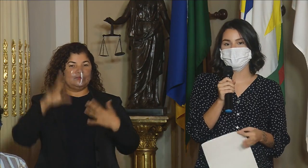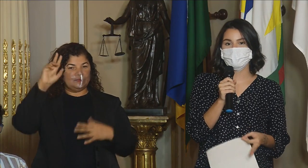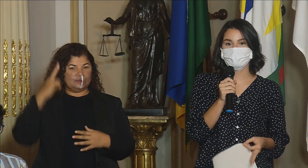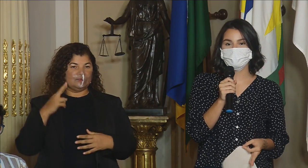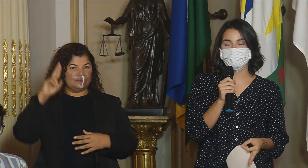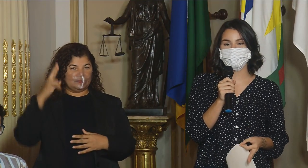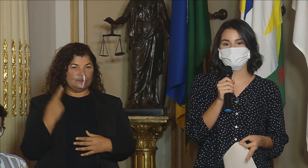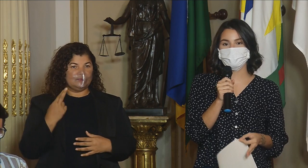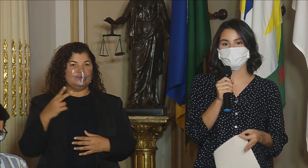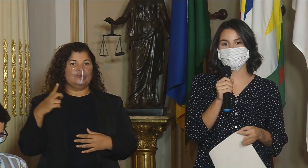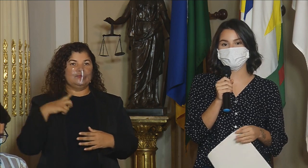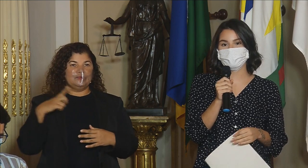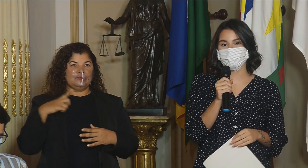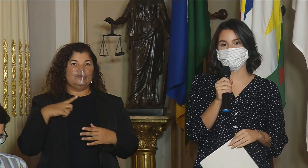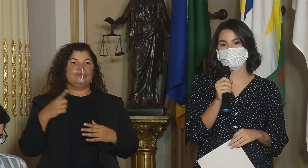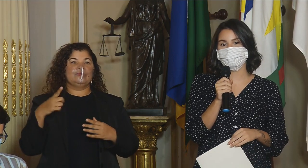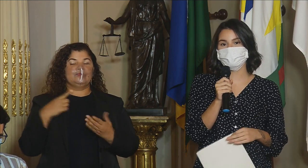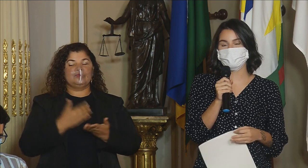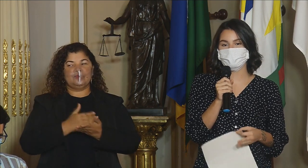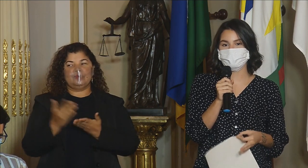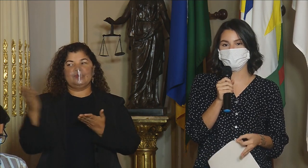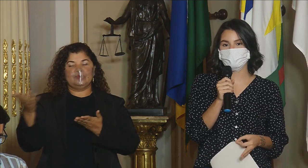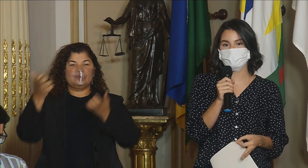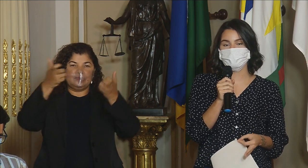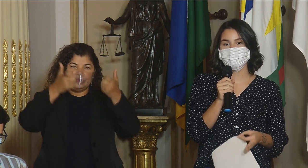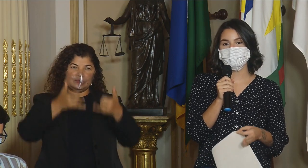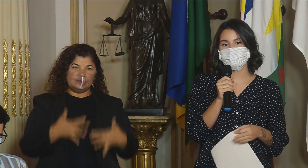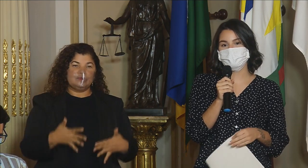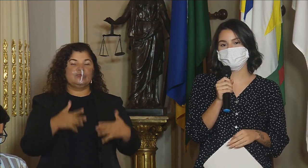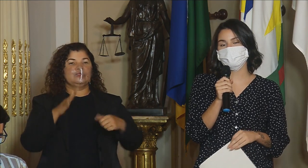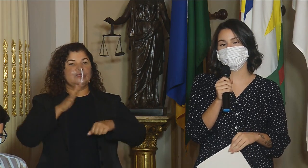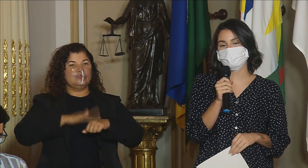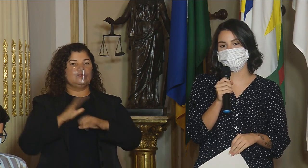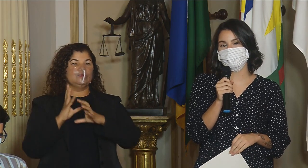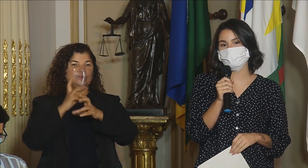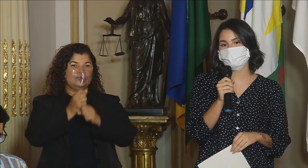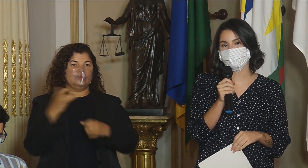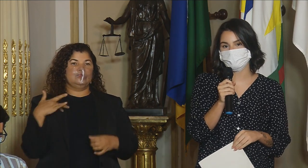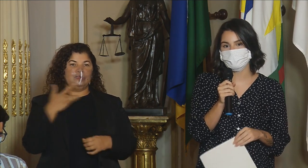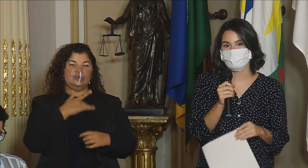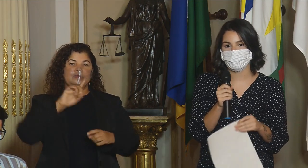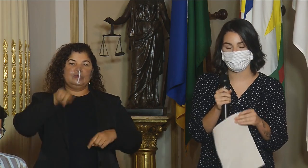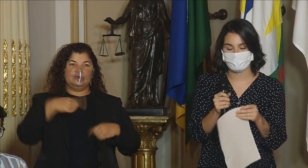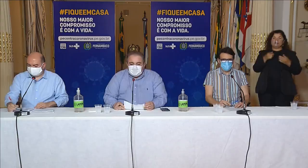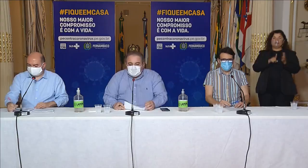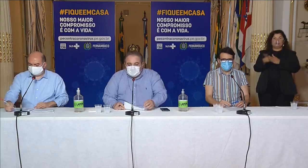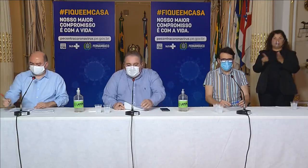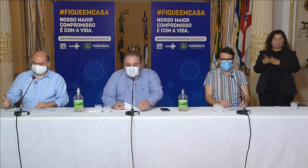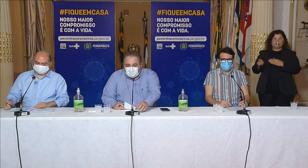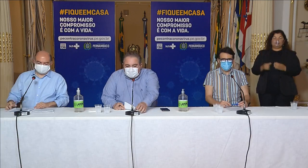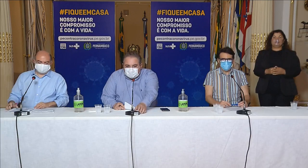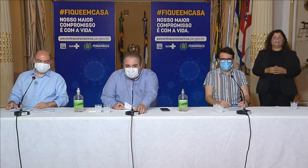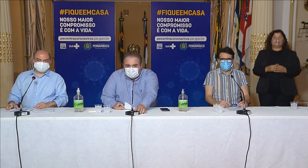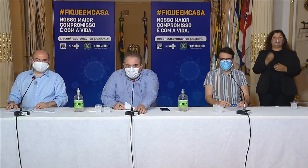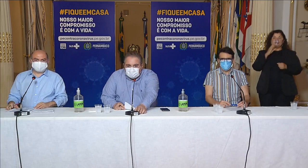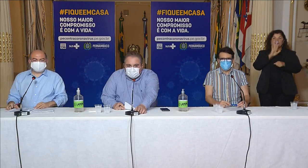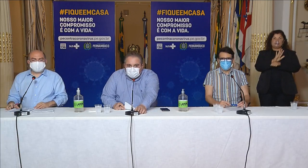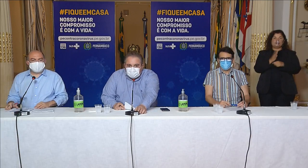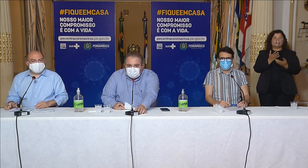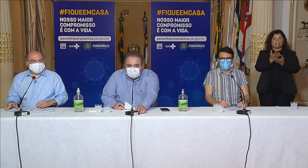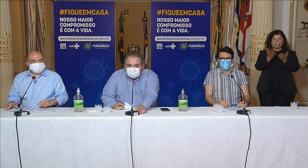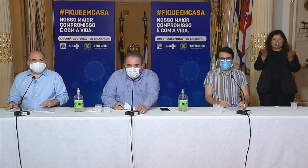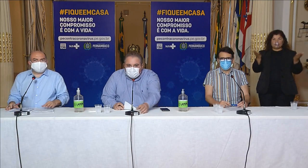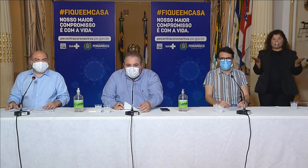Santos. Como de costume, o doutor André vai iniciar com os dados da saúde e, em seguida, partiremos para as perguntas. Uma boa tarde